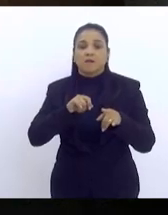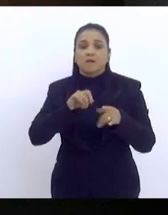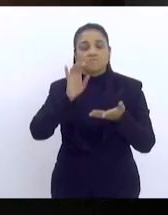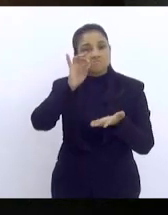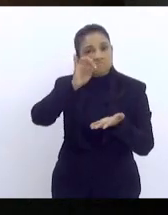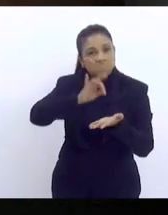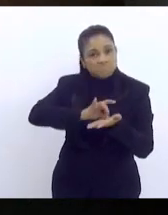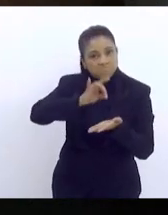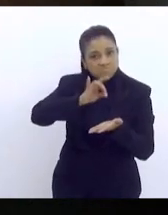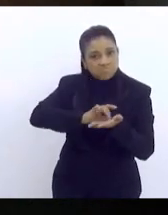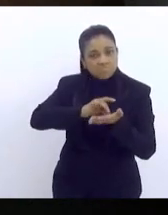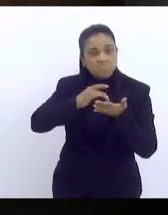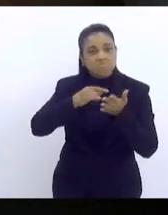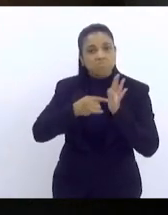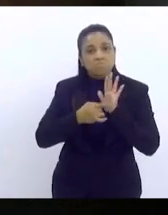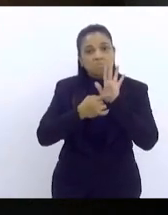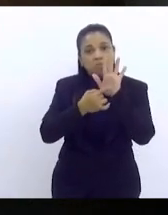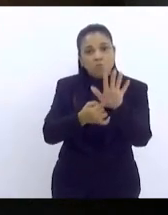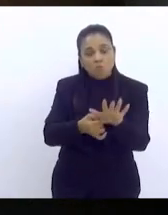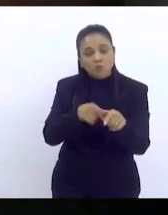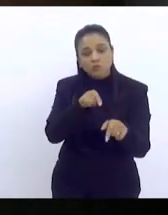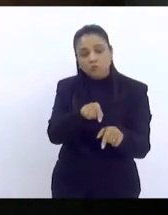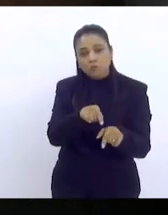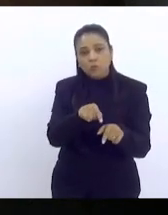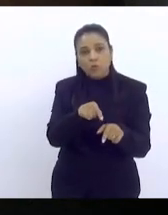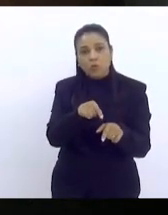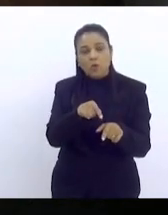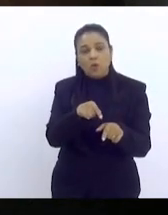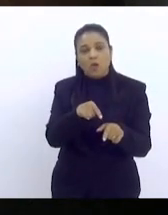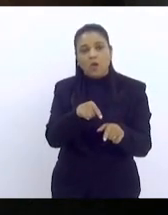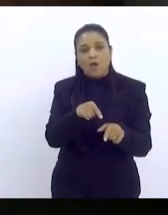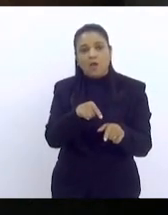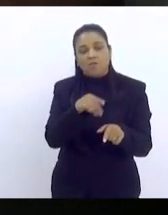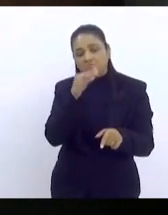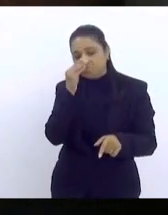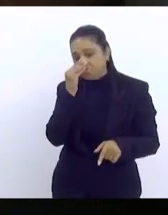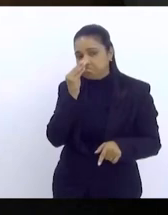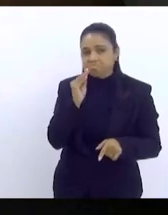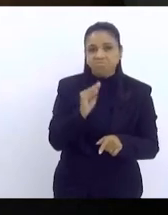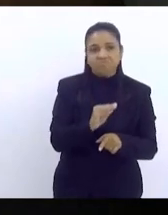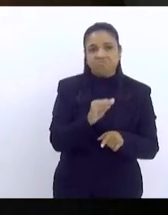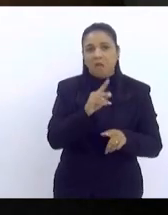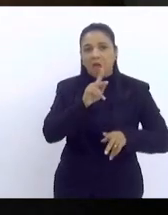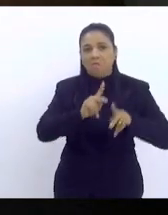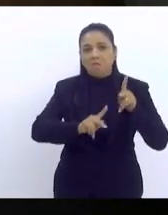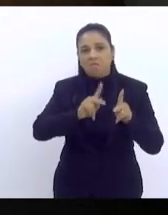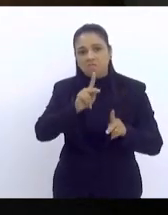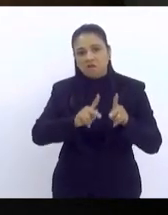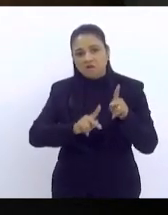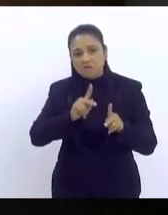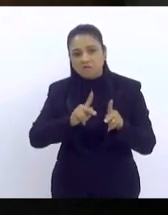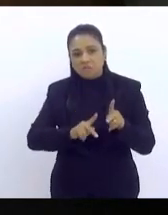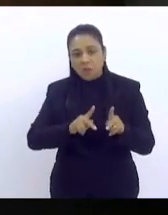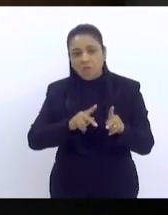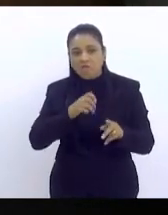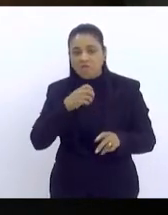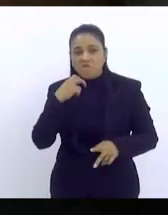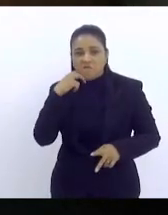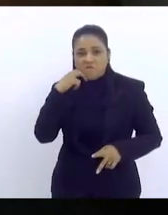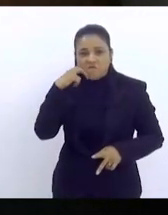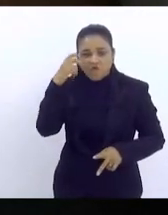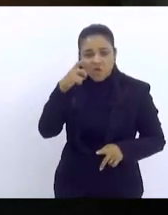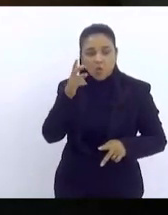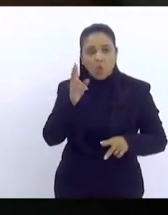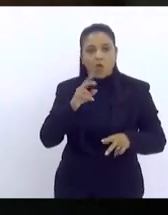verdadeiro escárnio com a população Fluminense e eu diria mais até com a população brasileira uma vergonha vagabundo